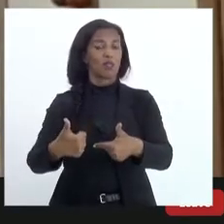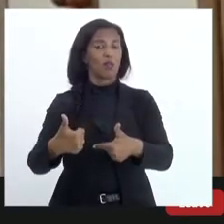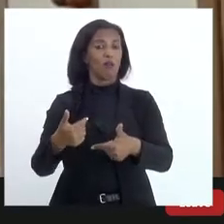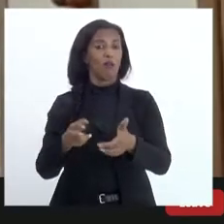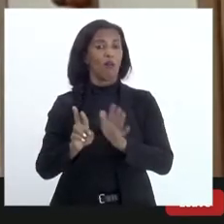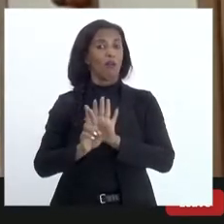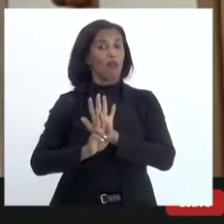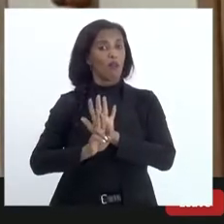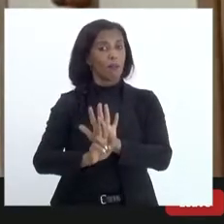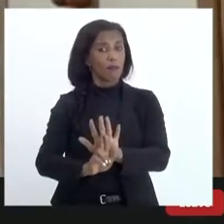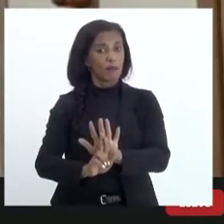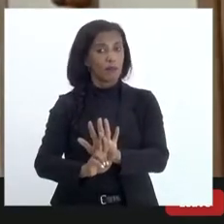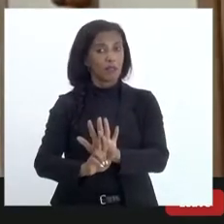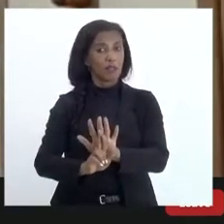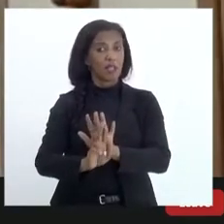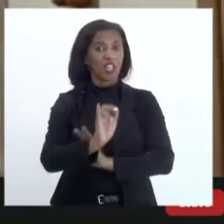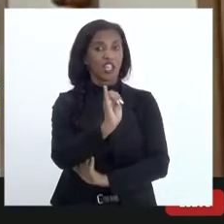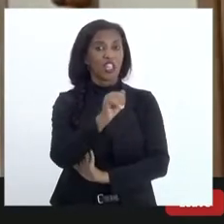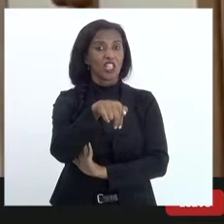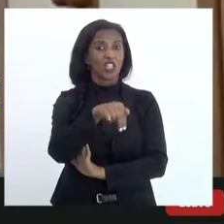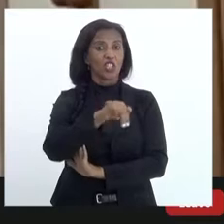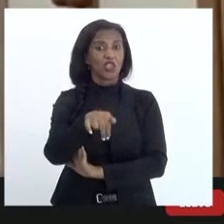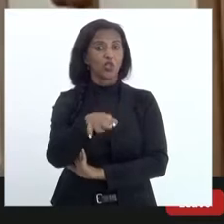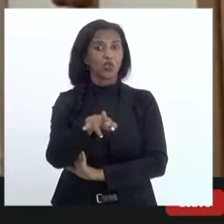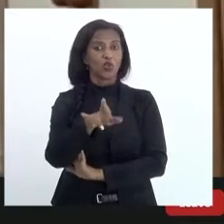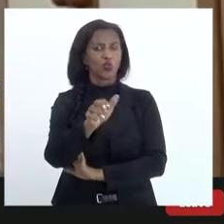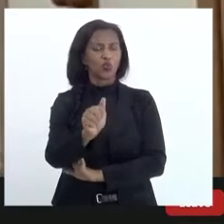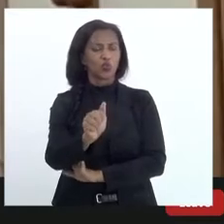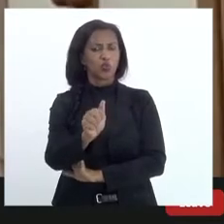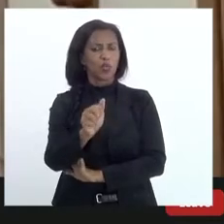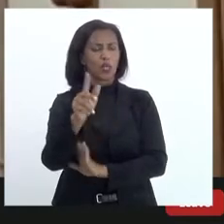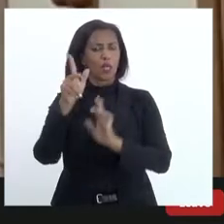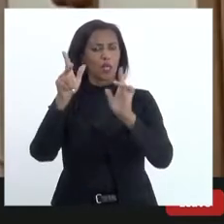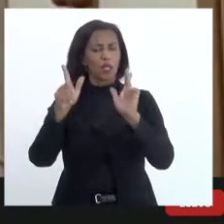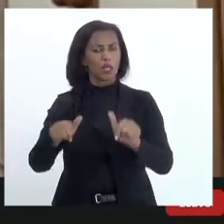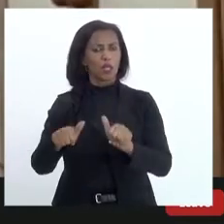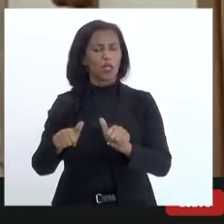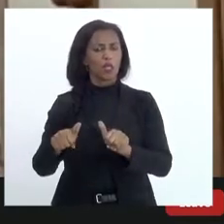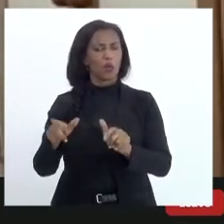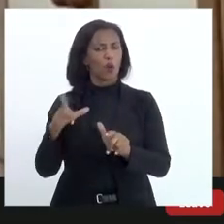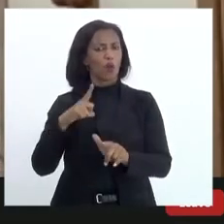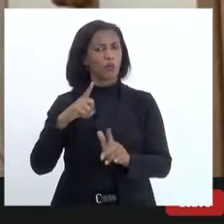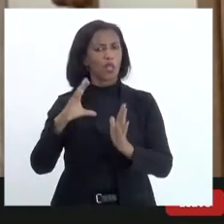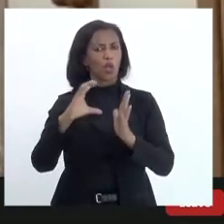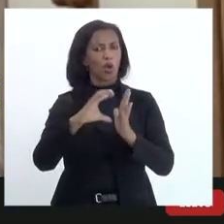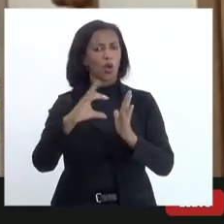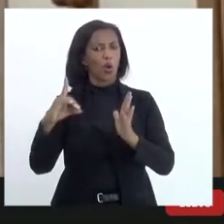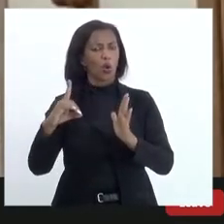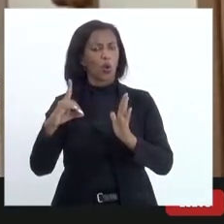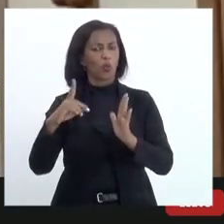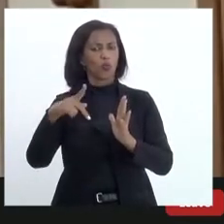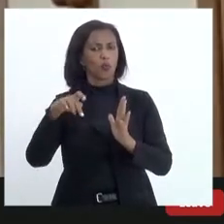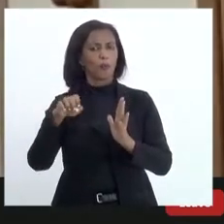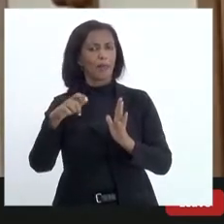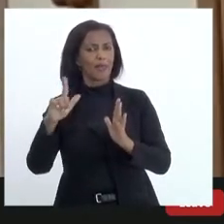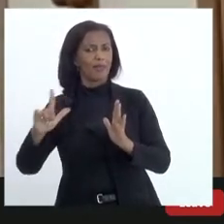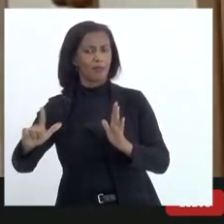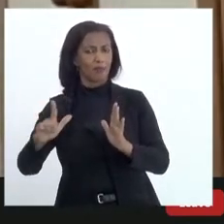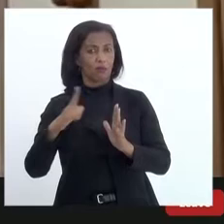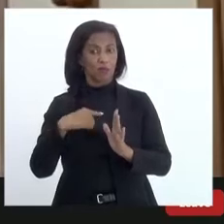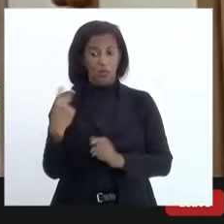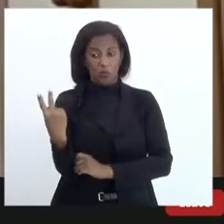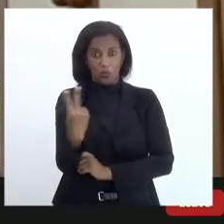representação, que seria o caso da injúria qualificada lá prevista no artigo 140, parágrafo 3º do Código Penal. Então, são